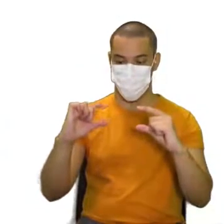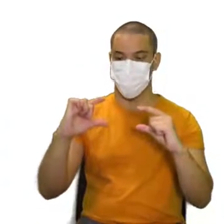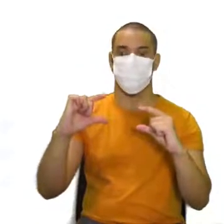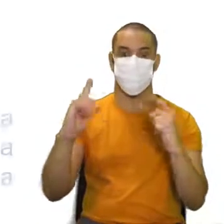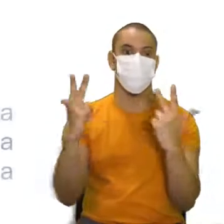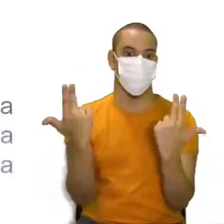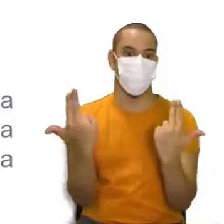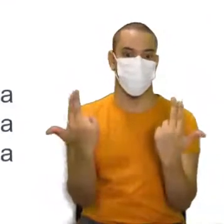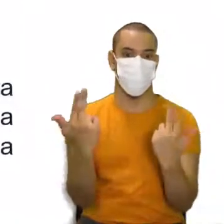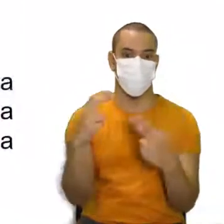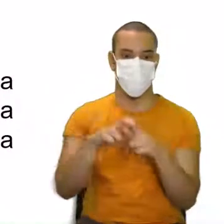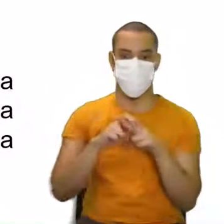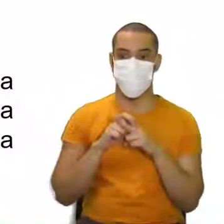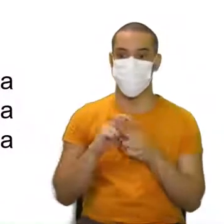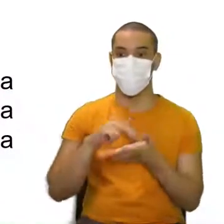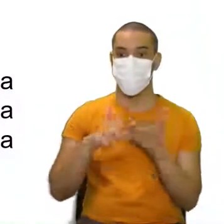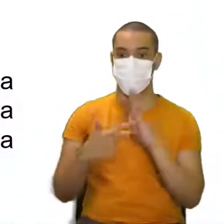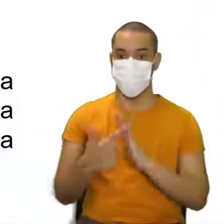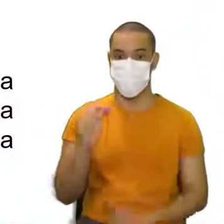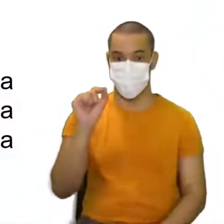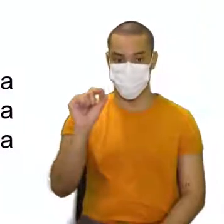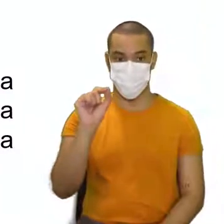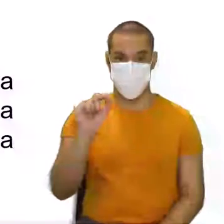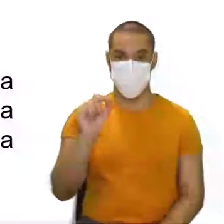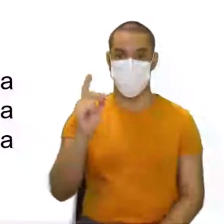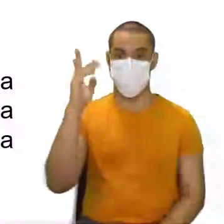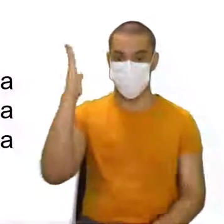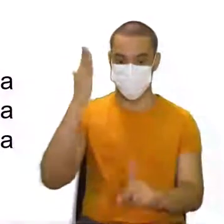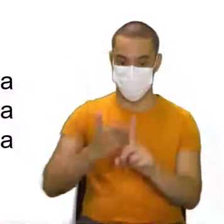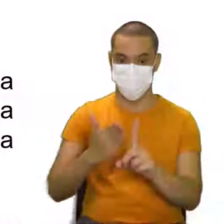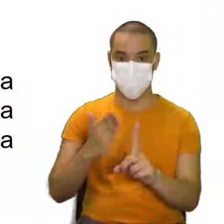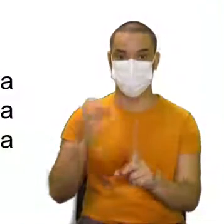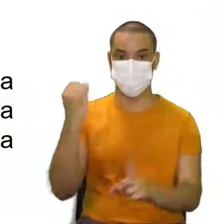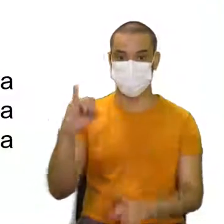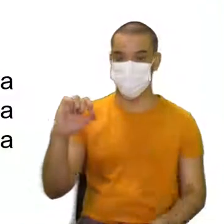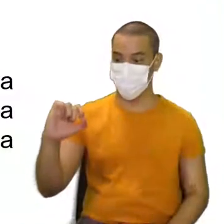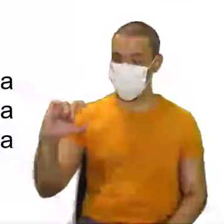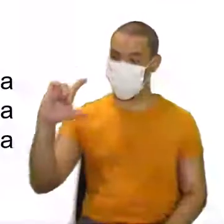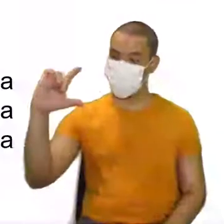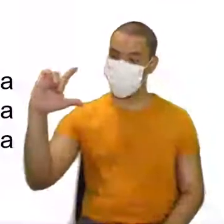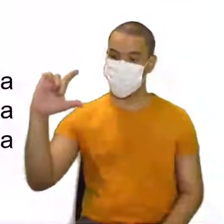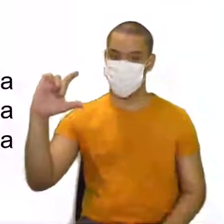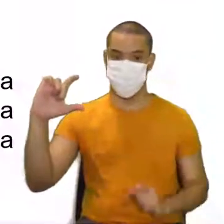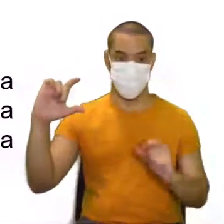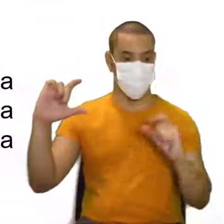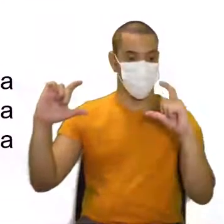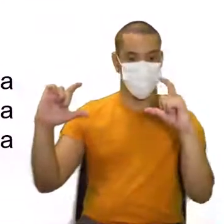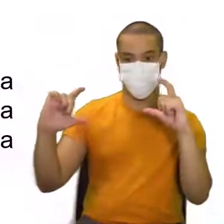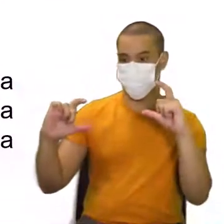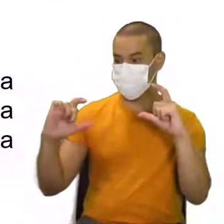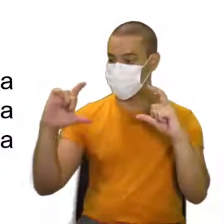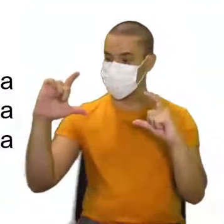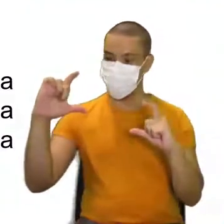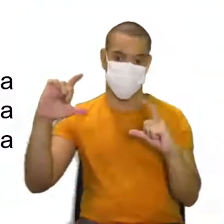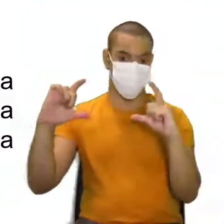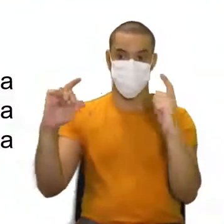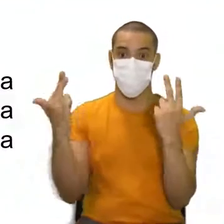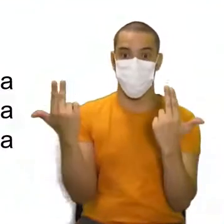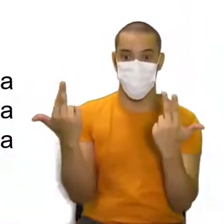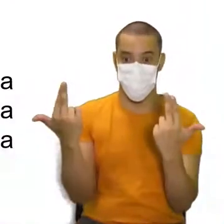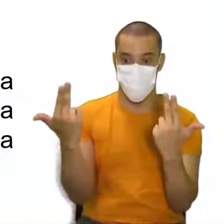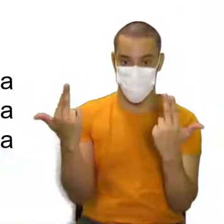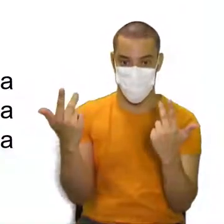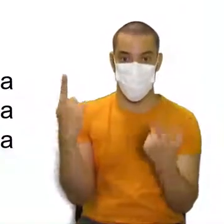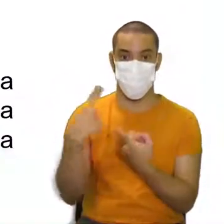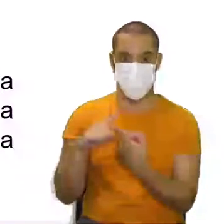velocidade ou seja o que que a diretamente ó quando aumenta que vai aumentar porque eu tenho o número multiplicando tem